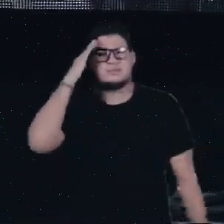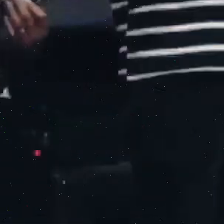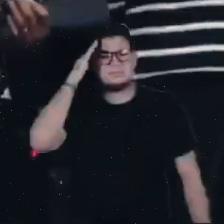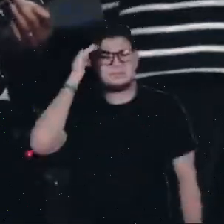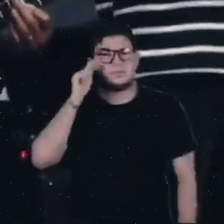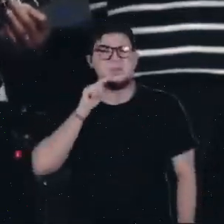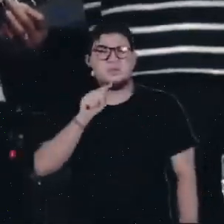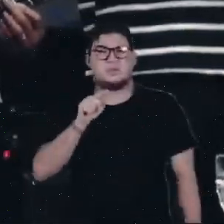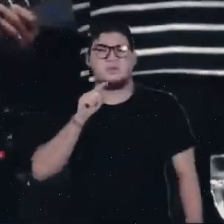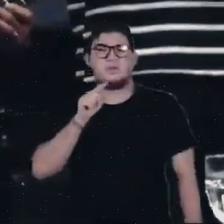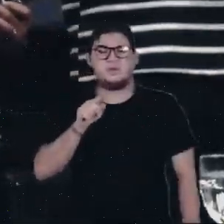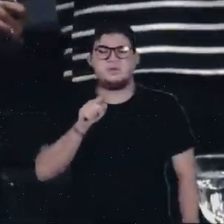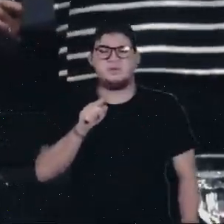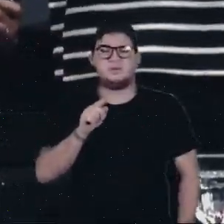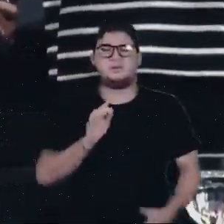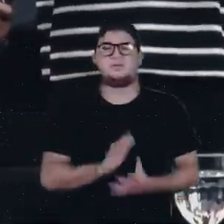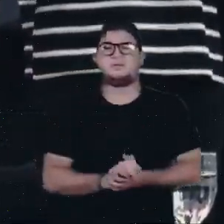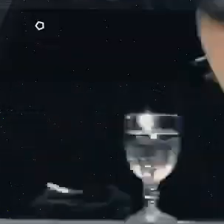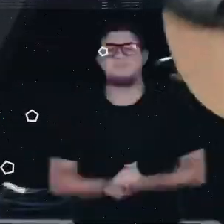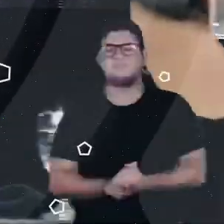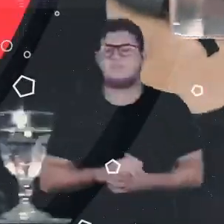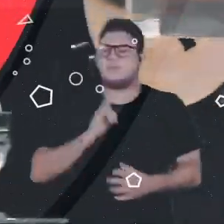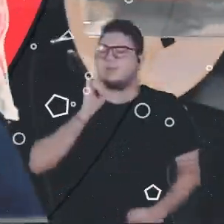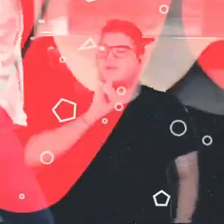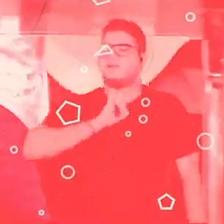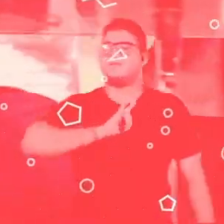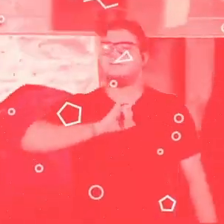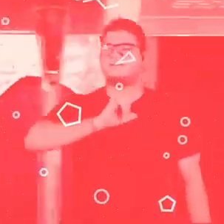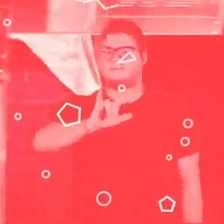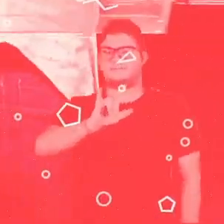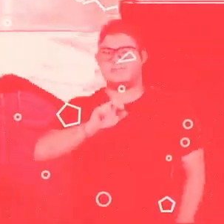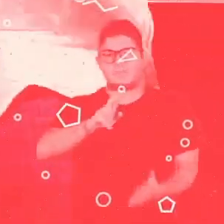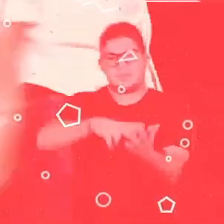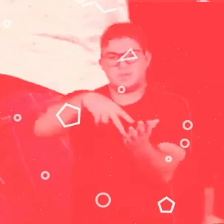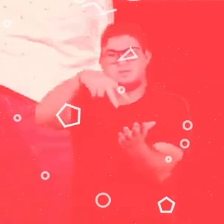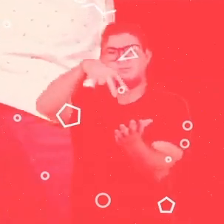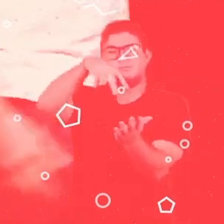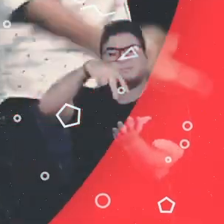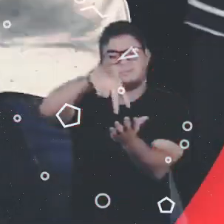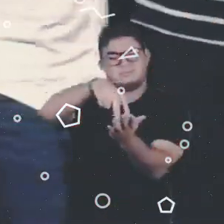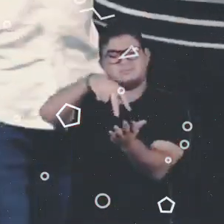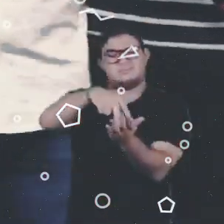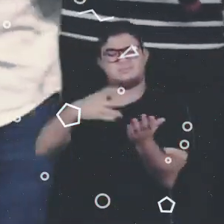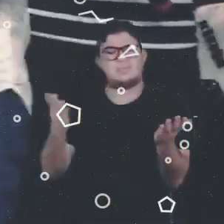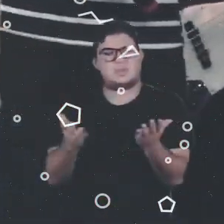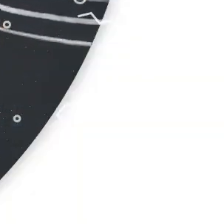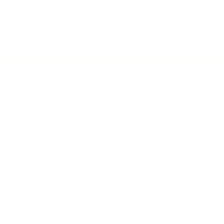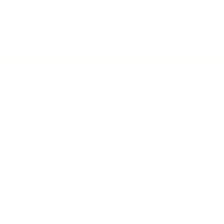que você é amado. Fique em pé no seu lugar.